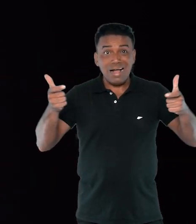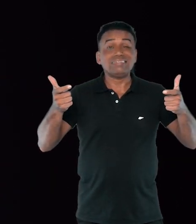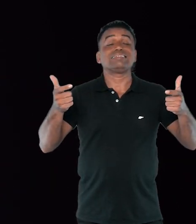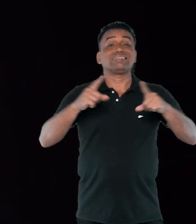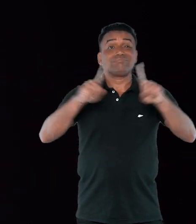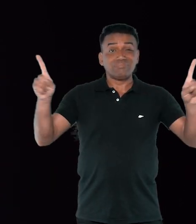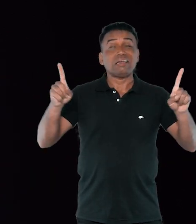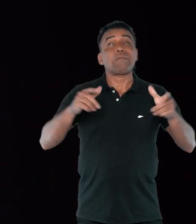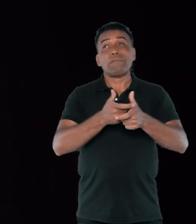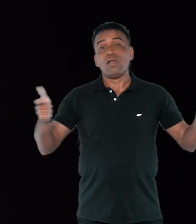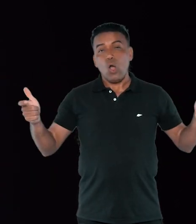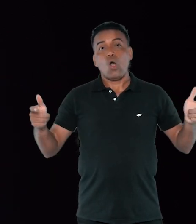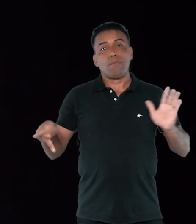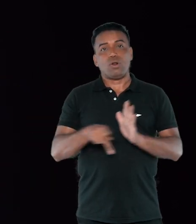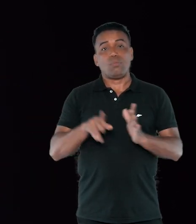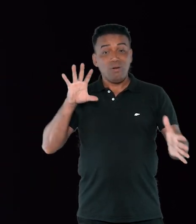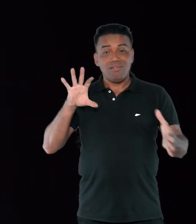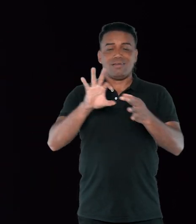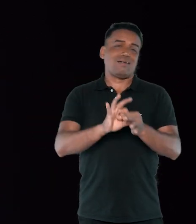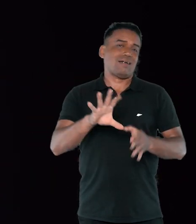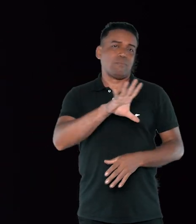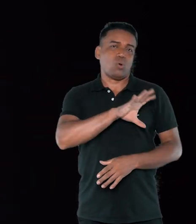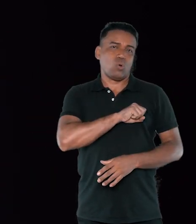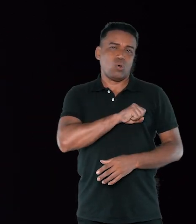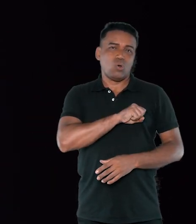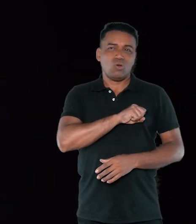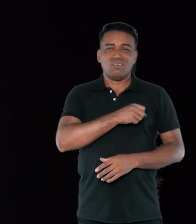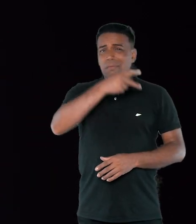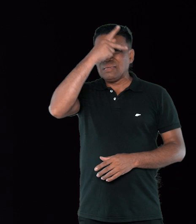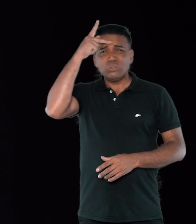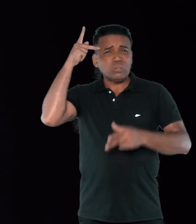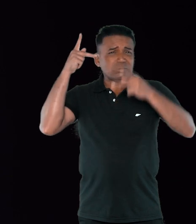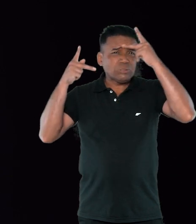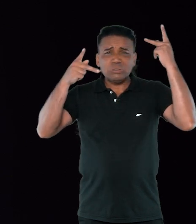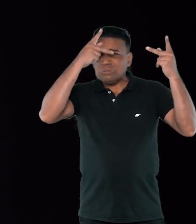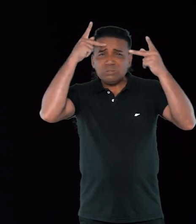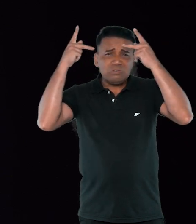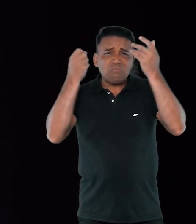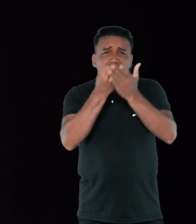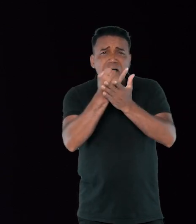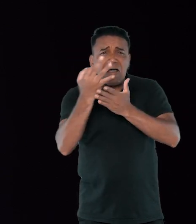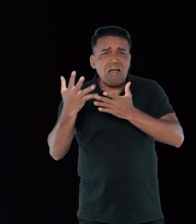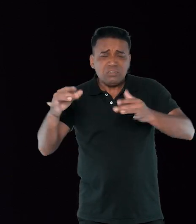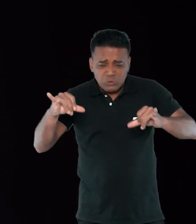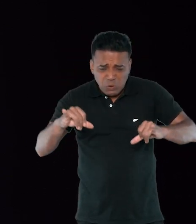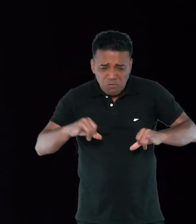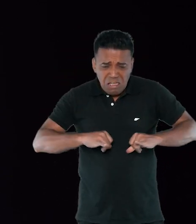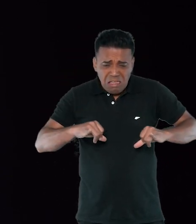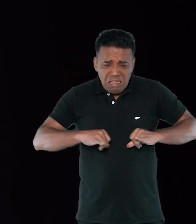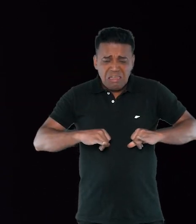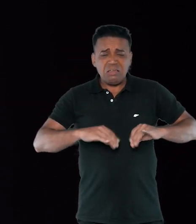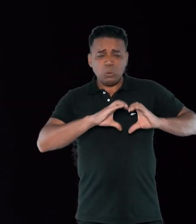mim essas questões ligadas ao amor. Muita gente sofrendo por amor, coração partido, me